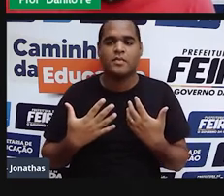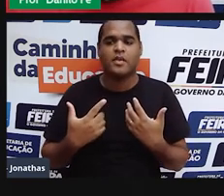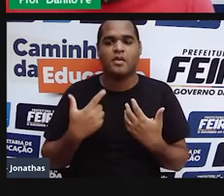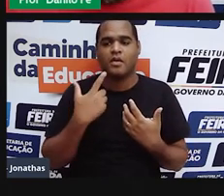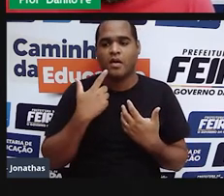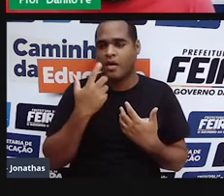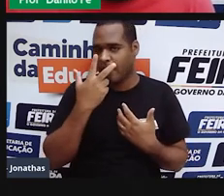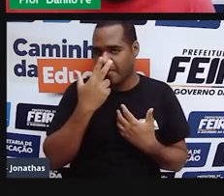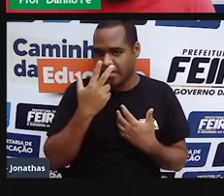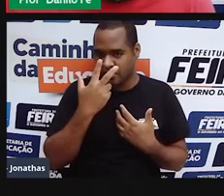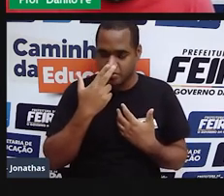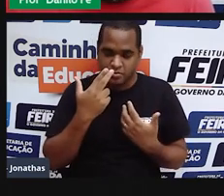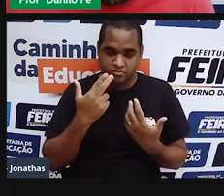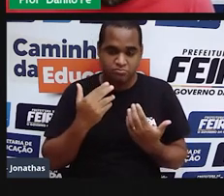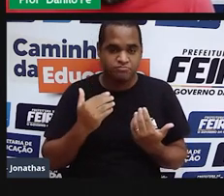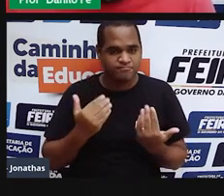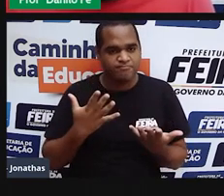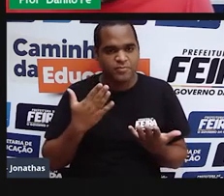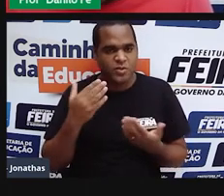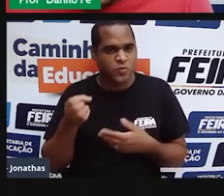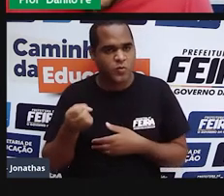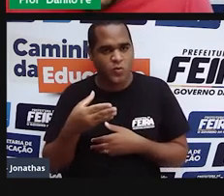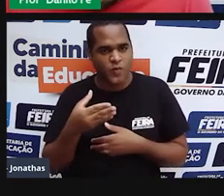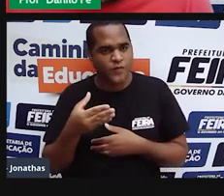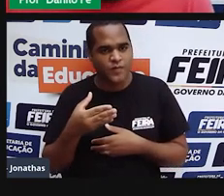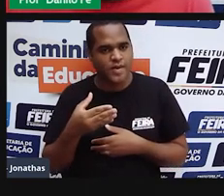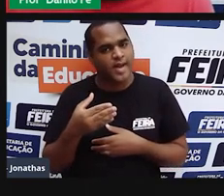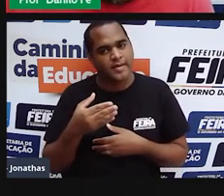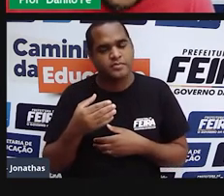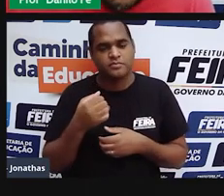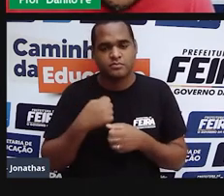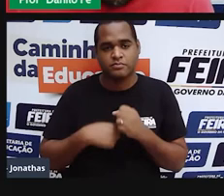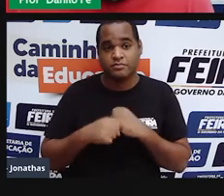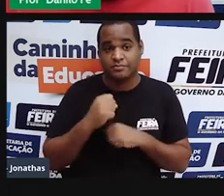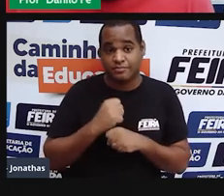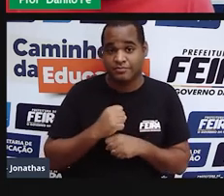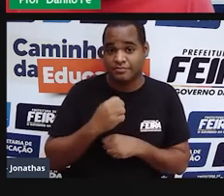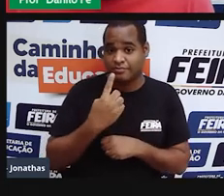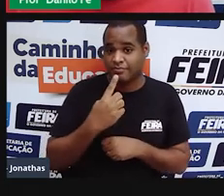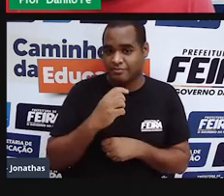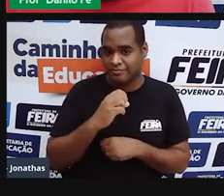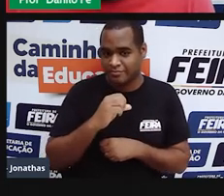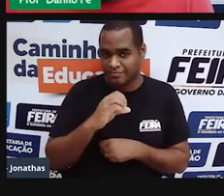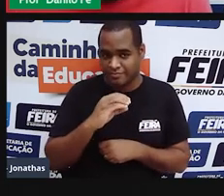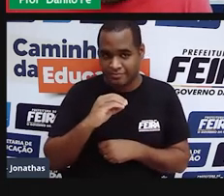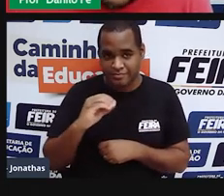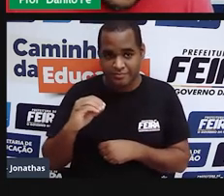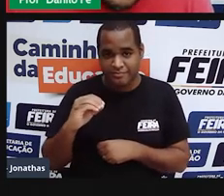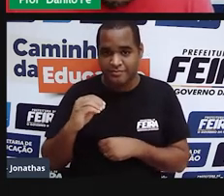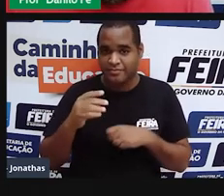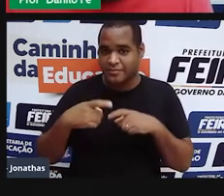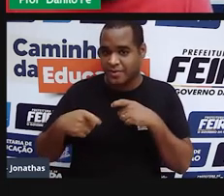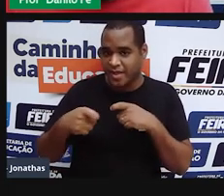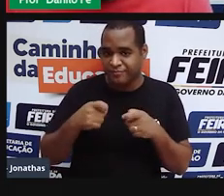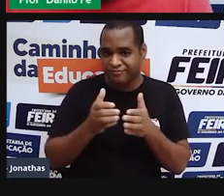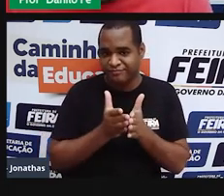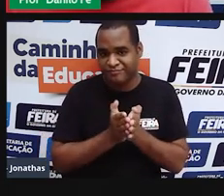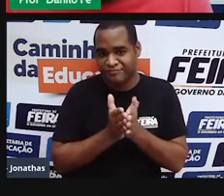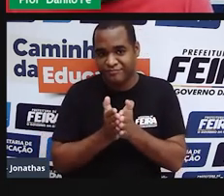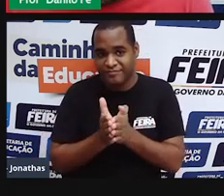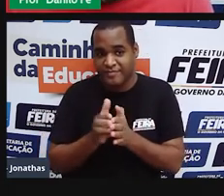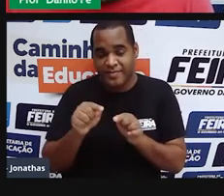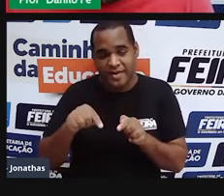coisa mais moderna americana não o século 19 carnaval aqui na América do Sul e